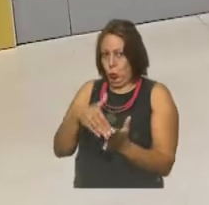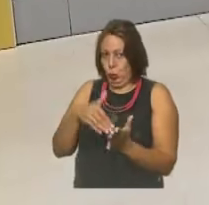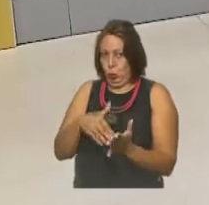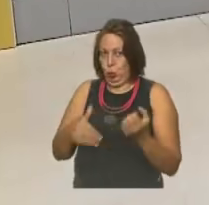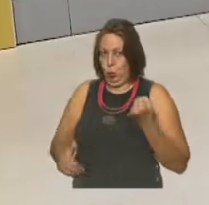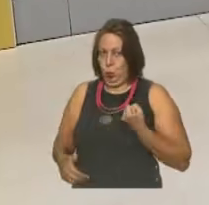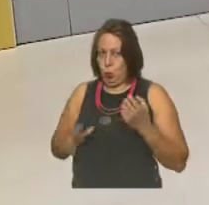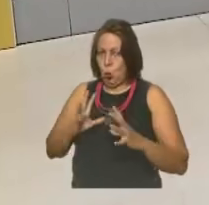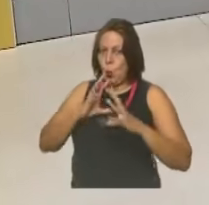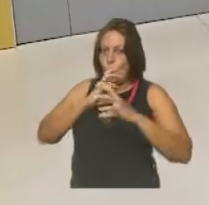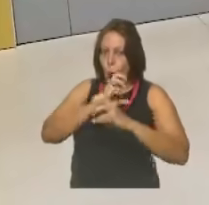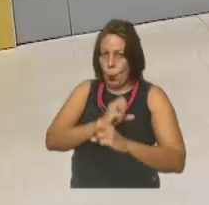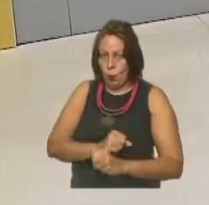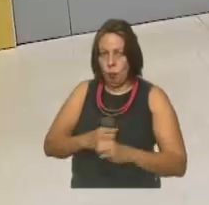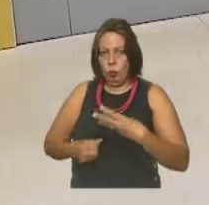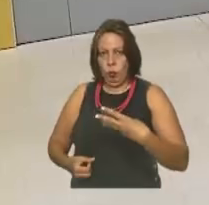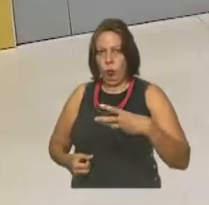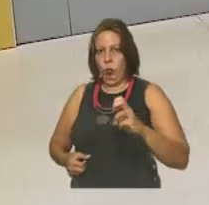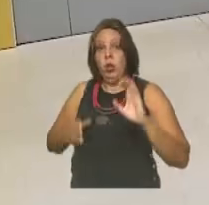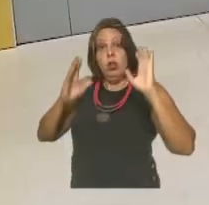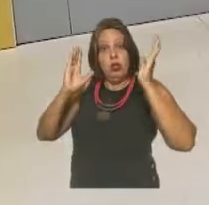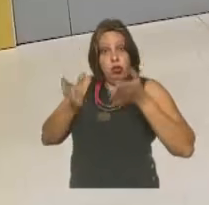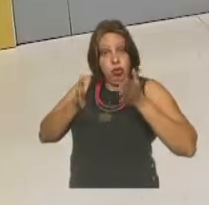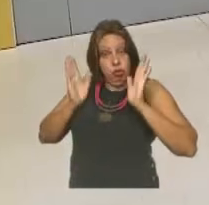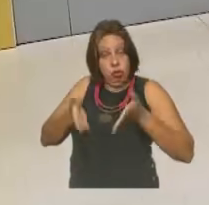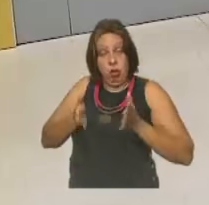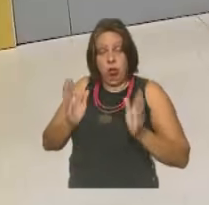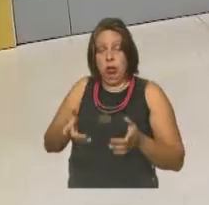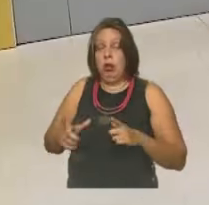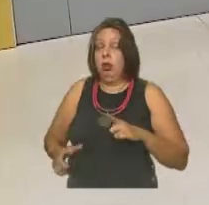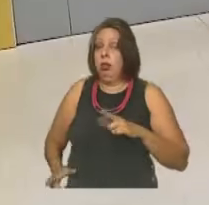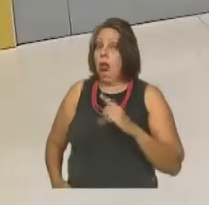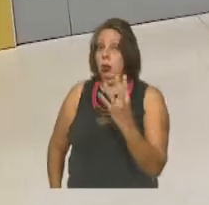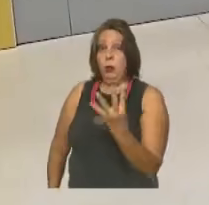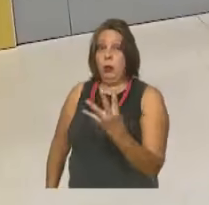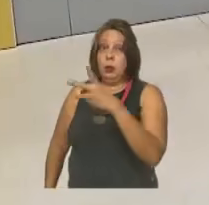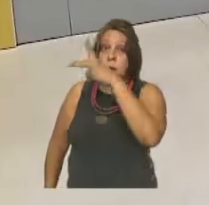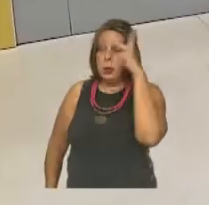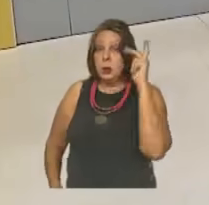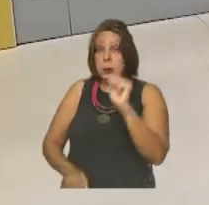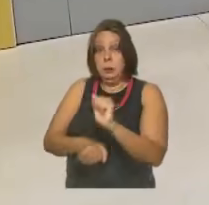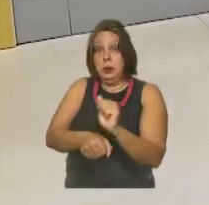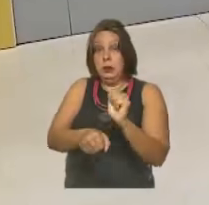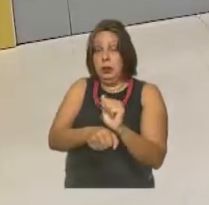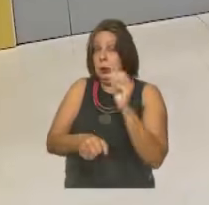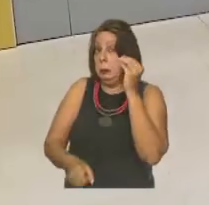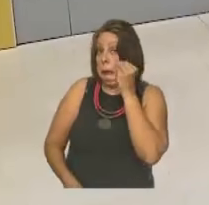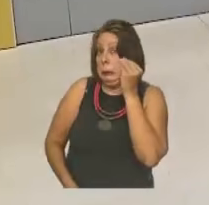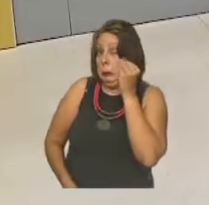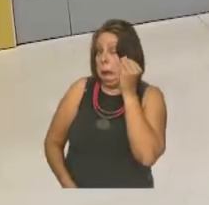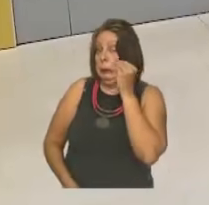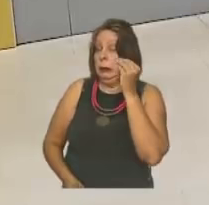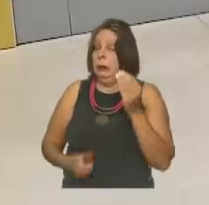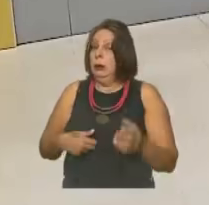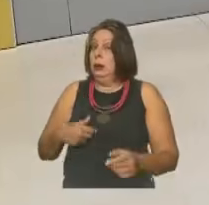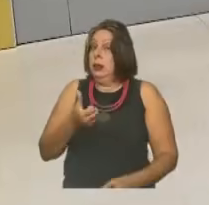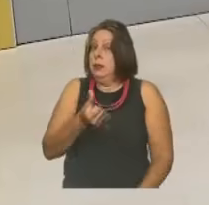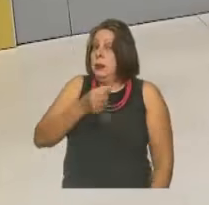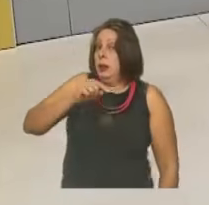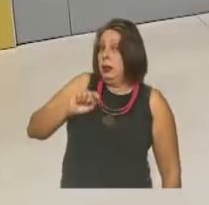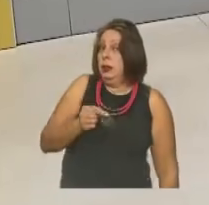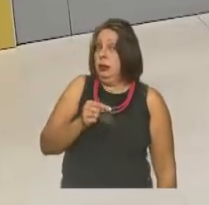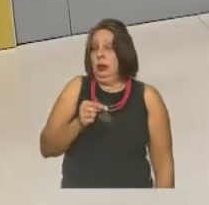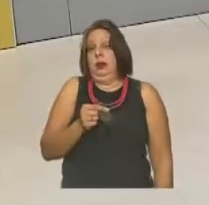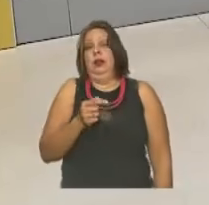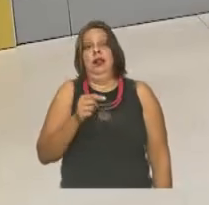chamada no total de 35 bolas que já saíram. E tem 4 títulos na expectativa por esses 6